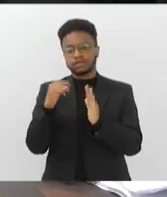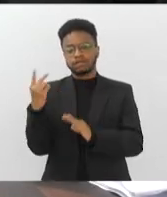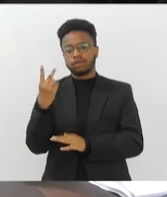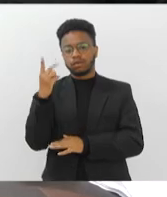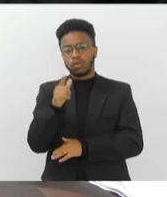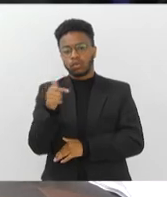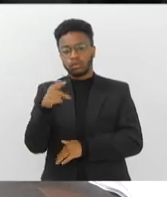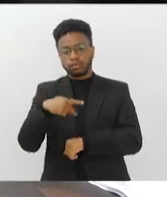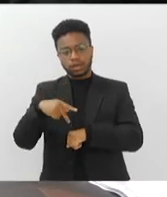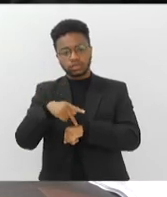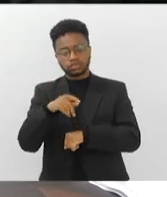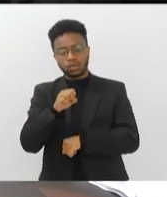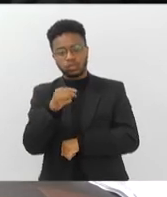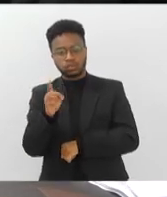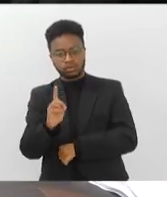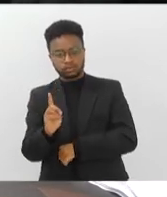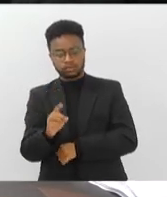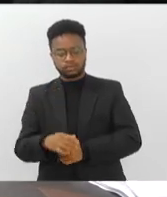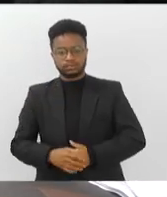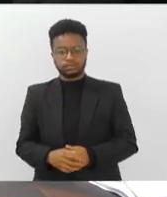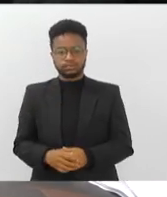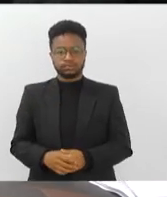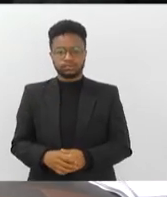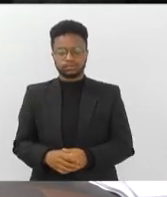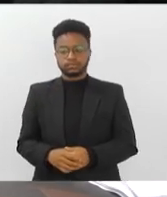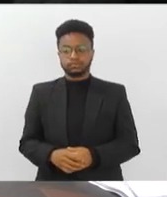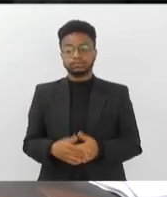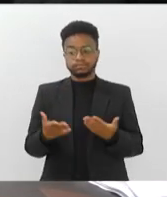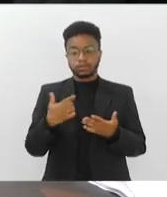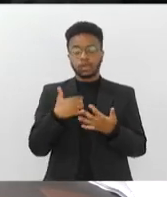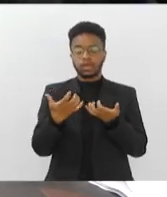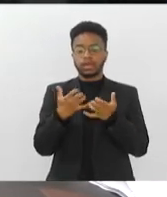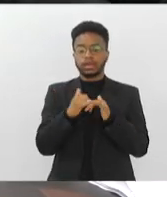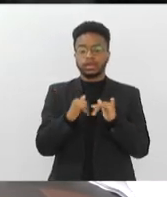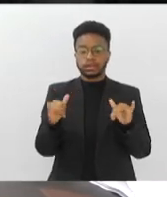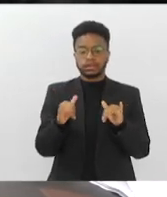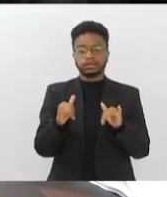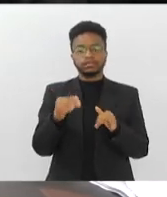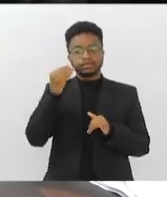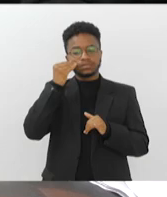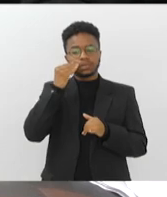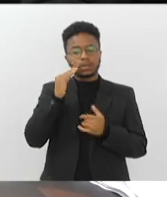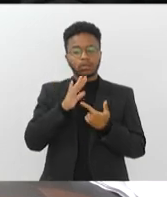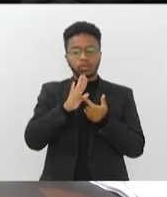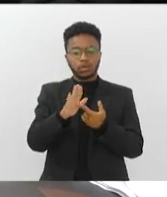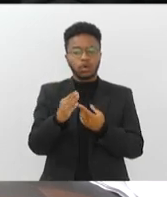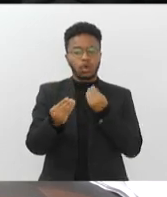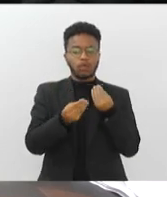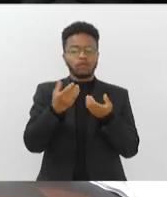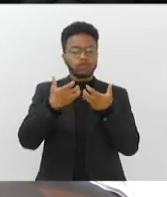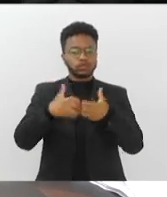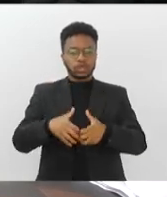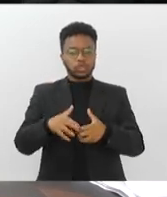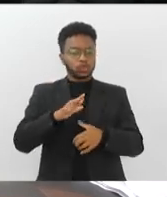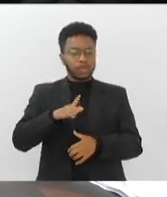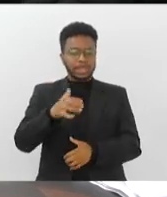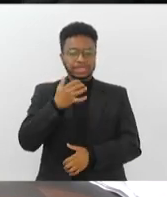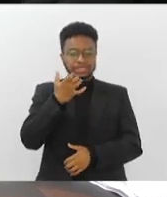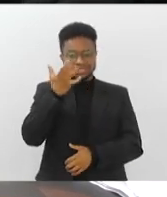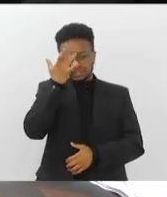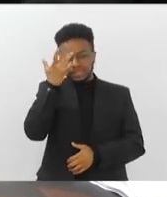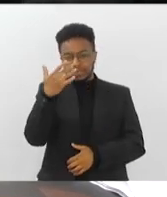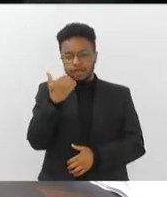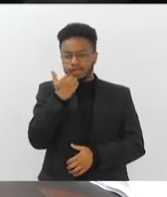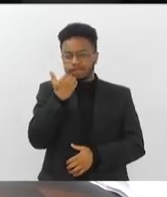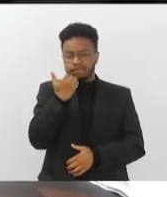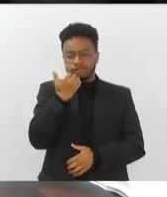fora. Então, era só isso que eu queria dizer para complexificar um pouco a coisa. Não é tão simples quanto... Concordo,